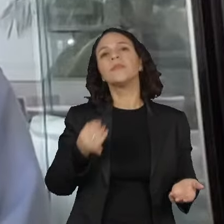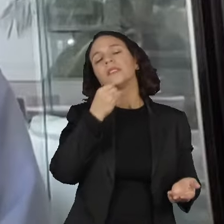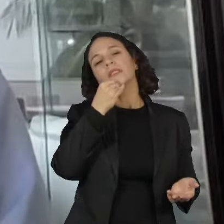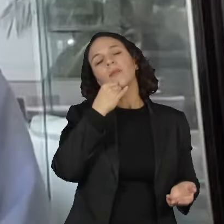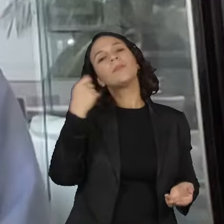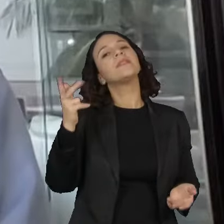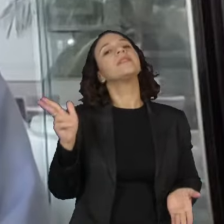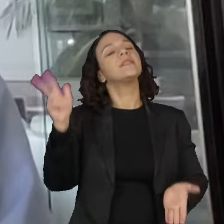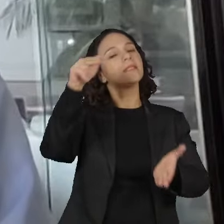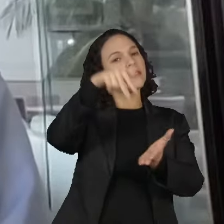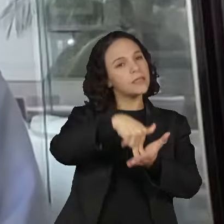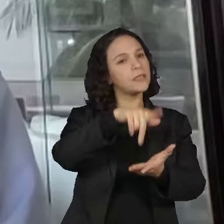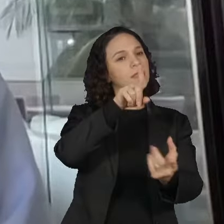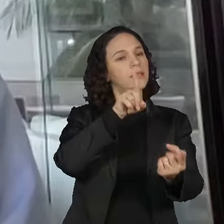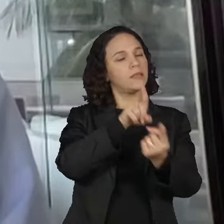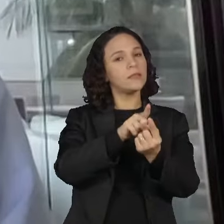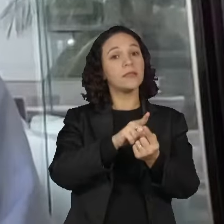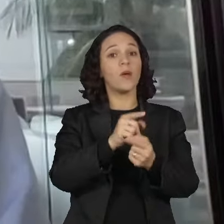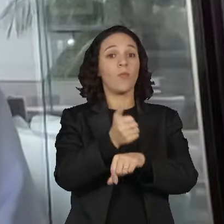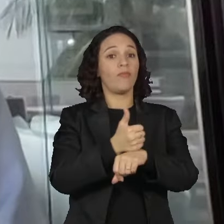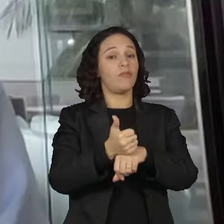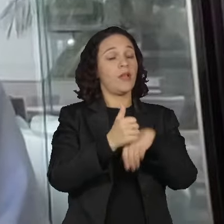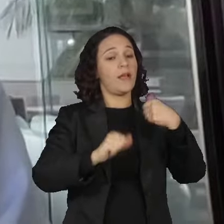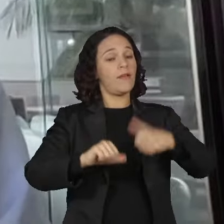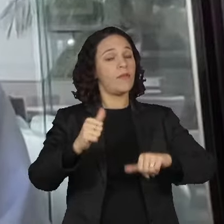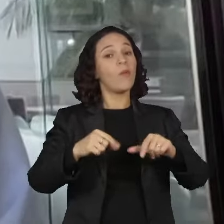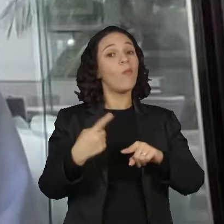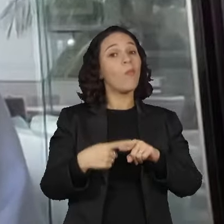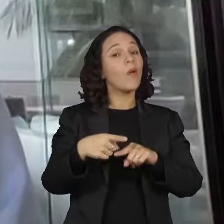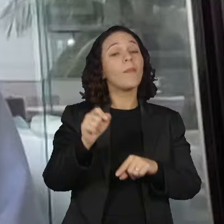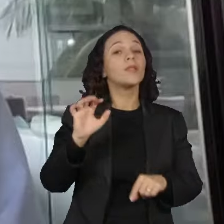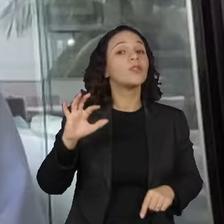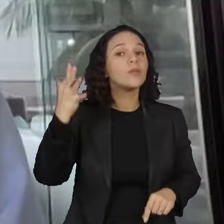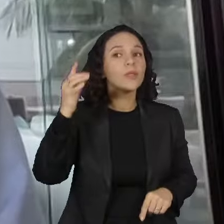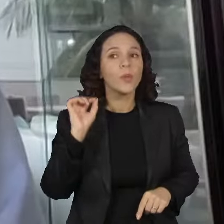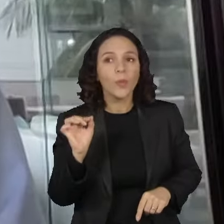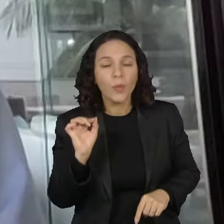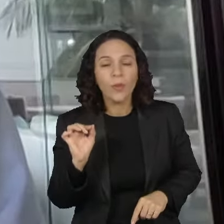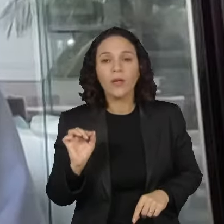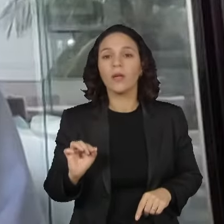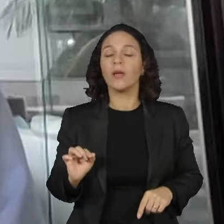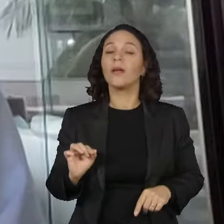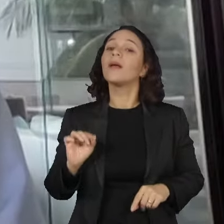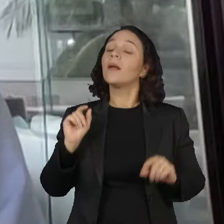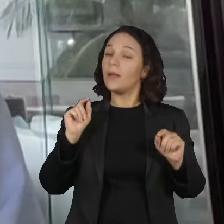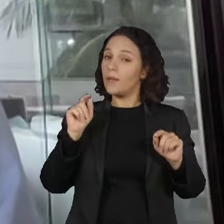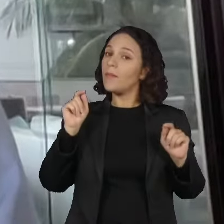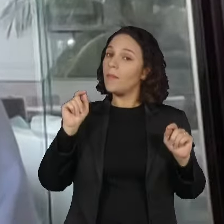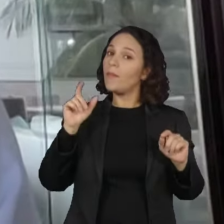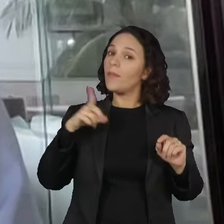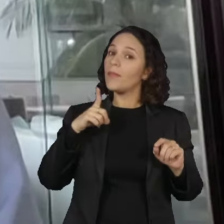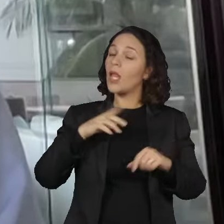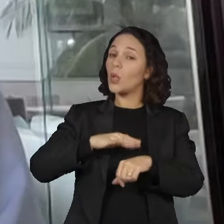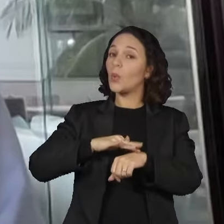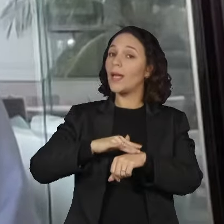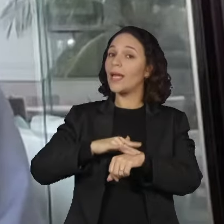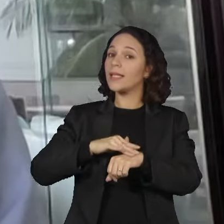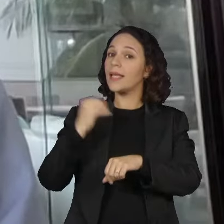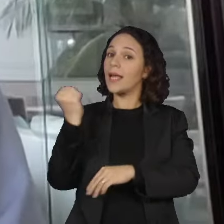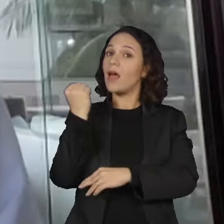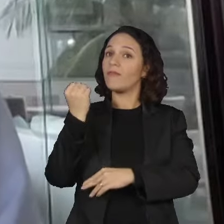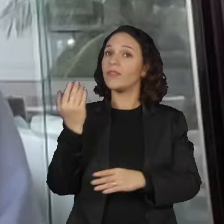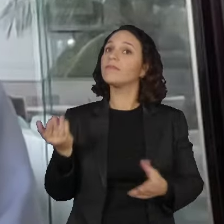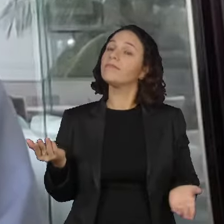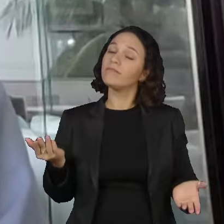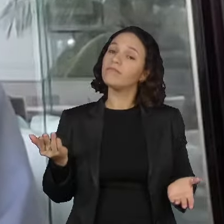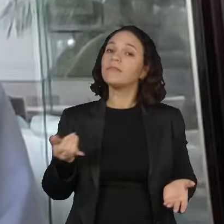a um profissional para fazer uma avaliação, porque ela pode também ser uma causa, ser originada por uma doença grave,